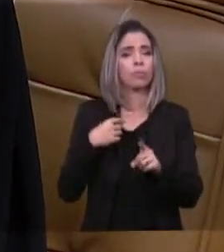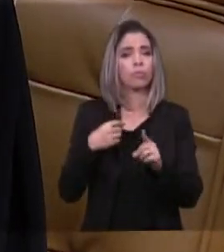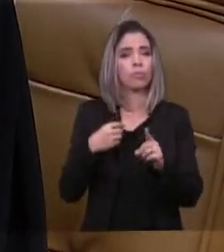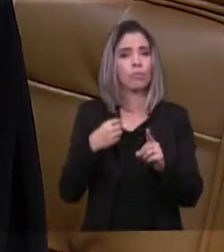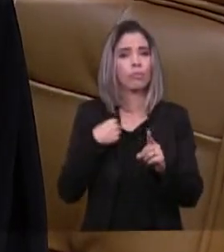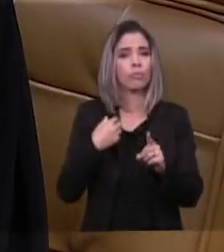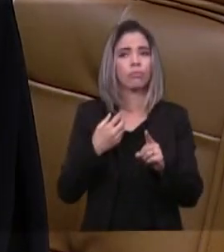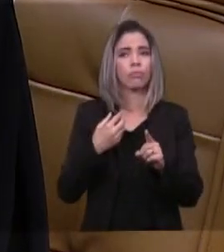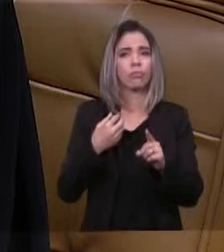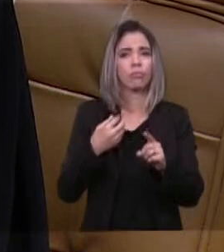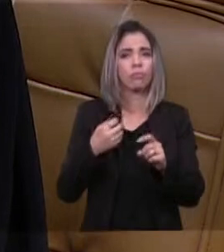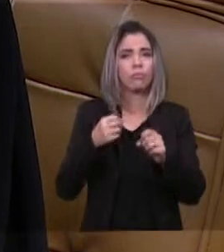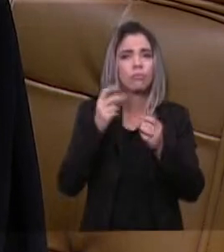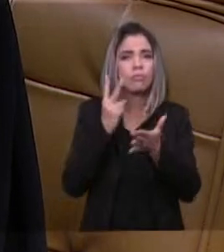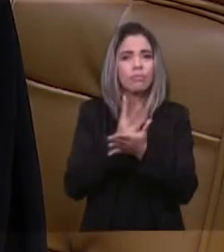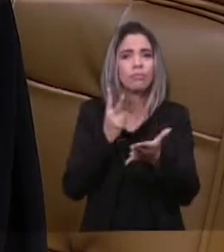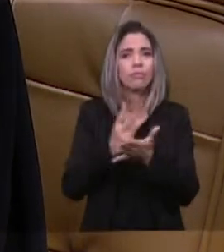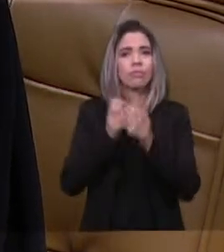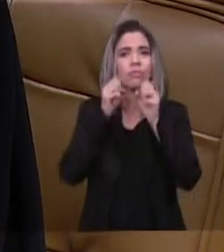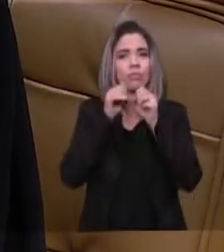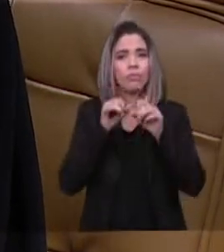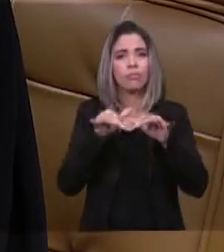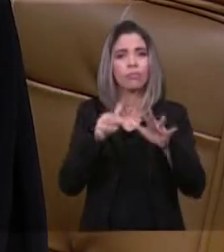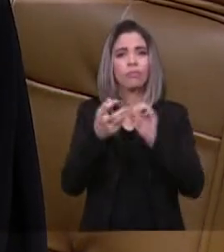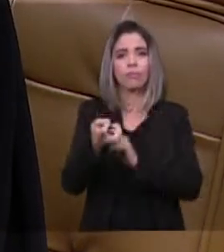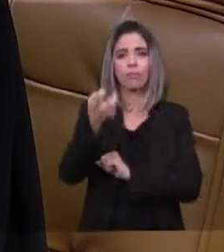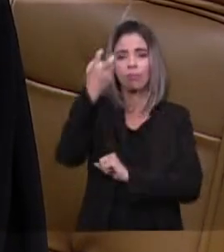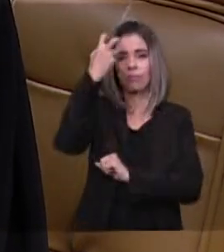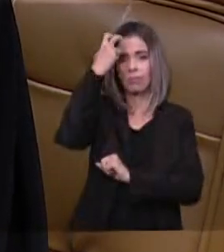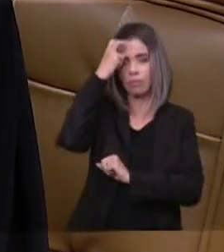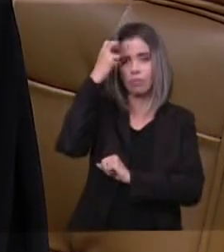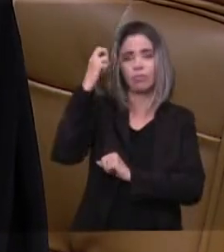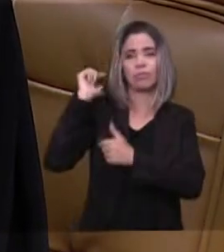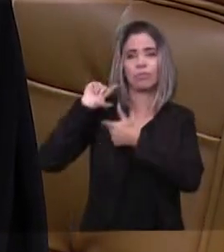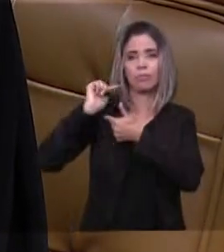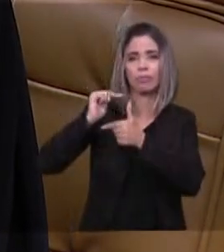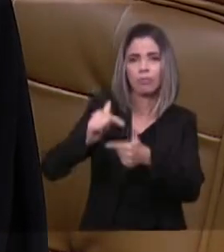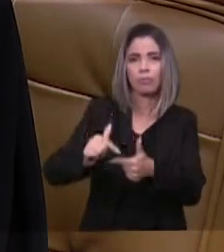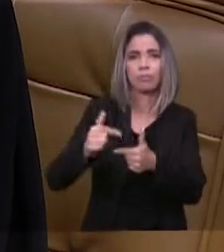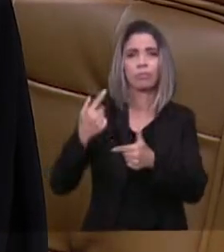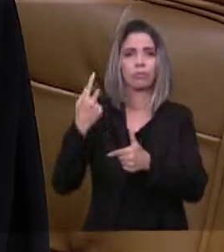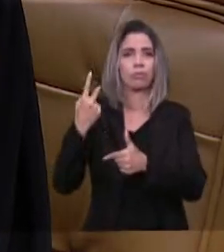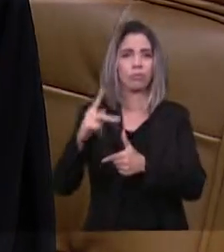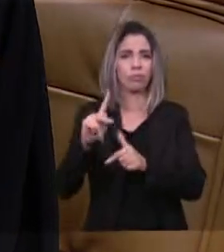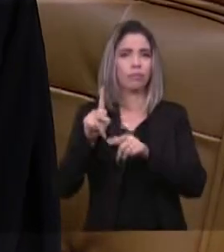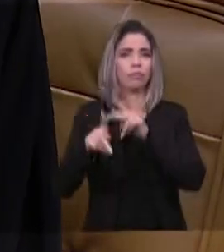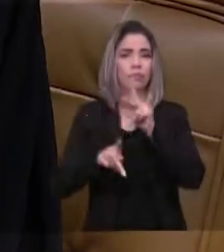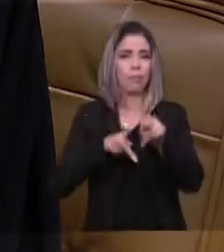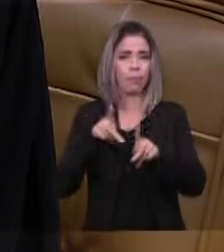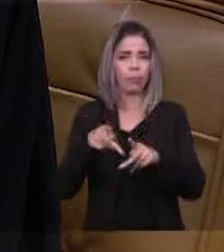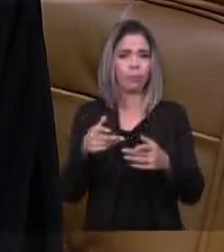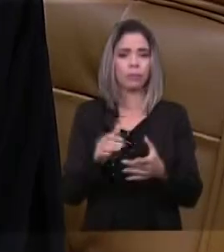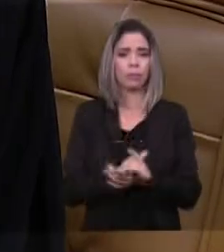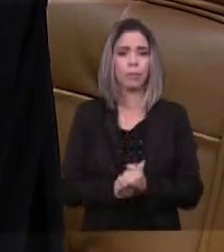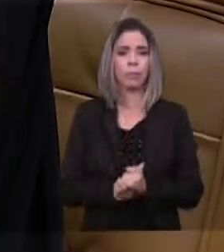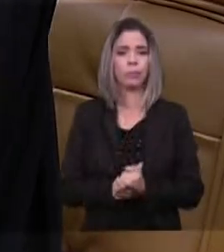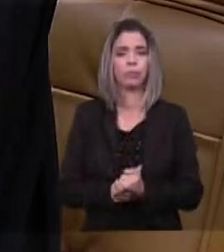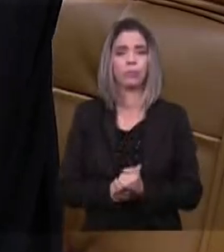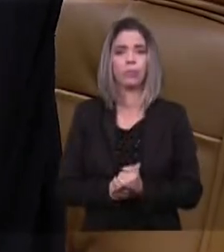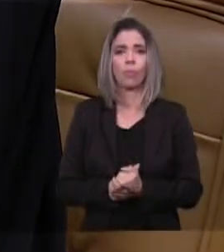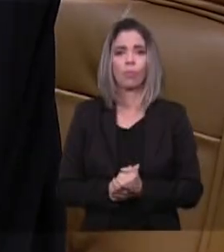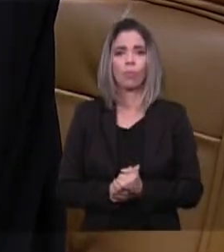cultural, segundo seus usos, costumes e tradições. É o parágrafo 1º do artigo 231, que eu cito